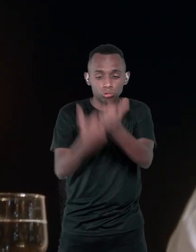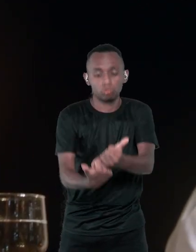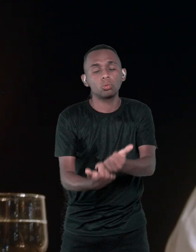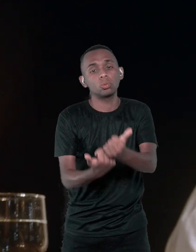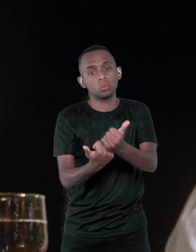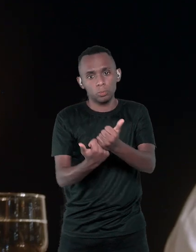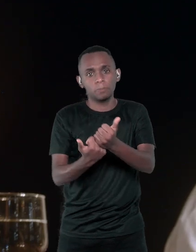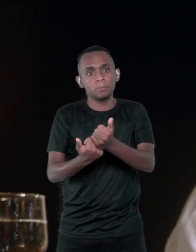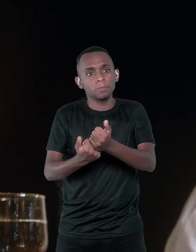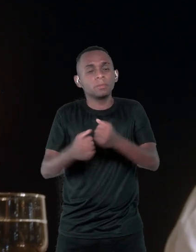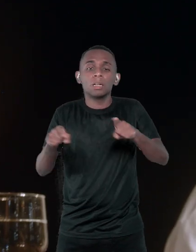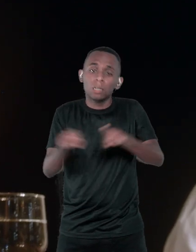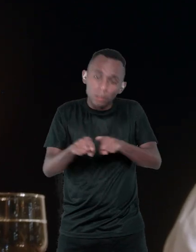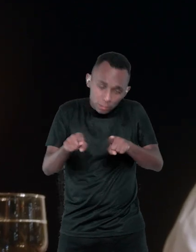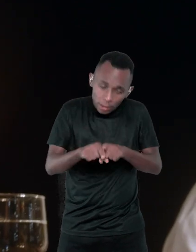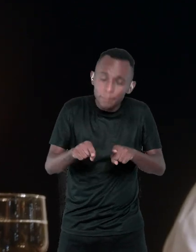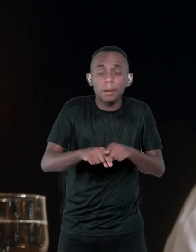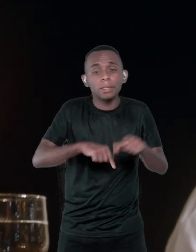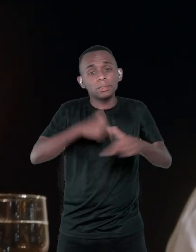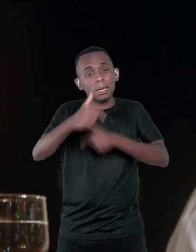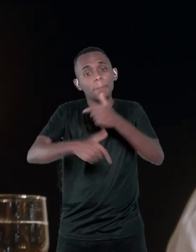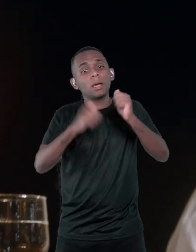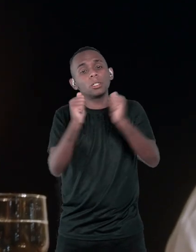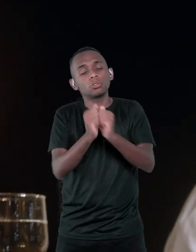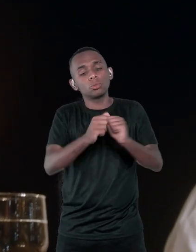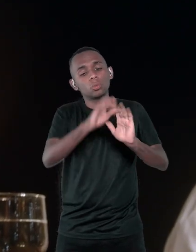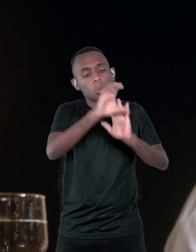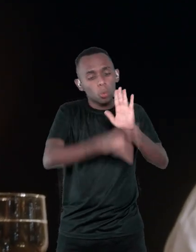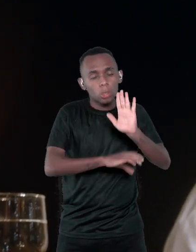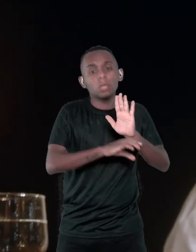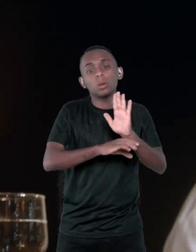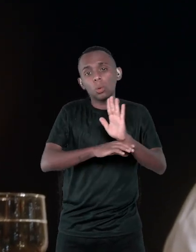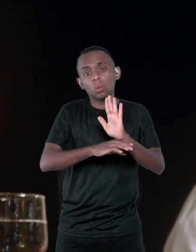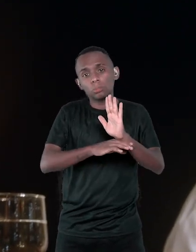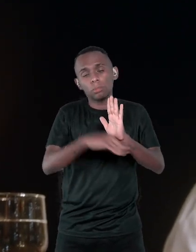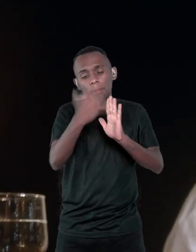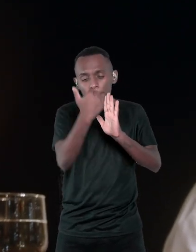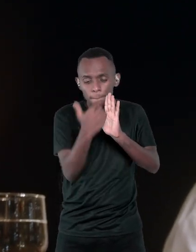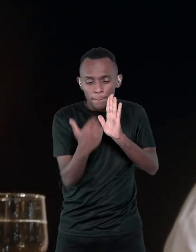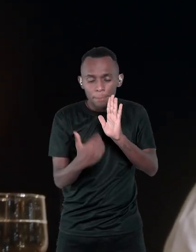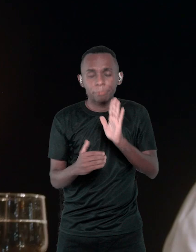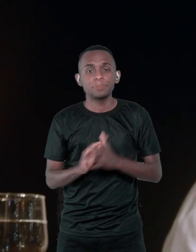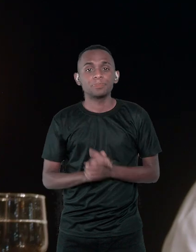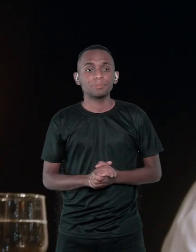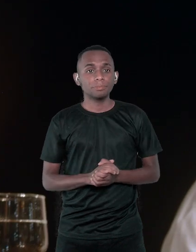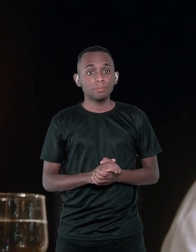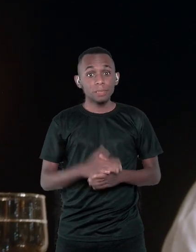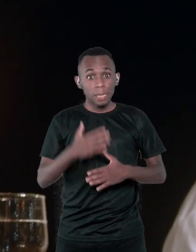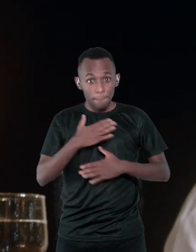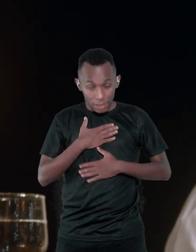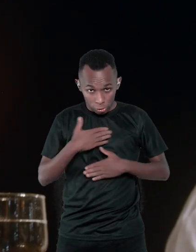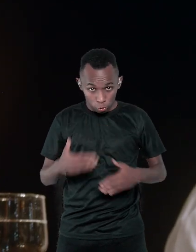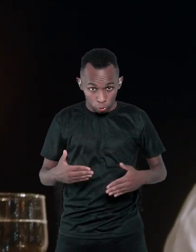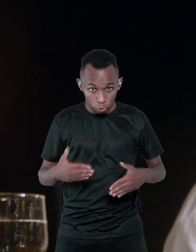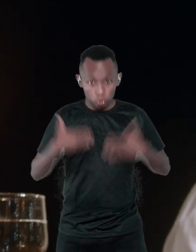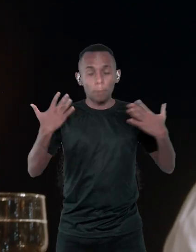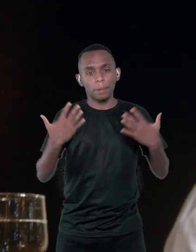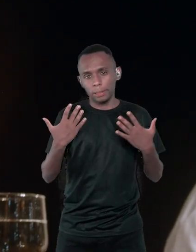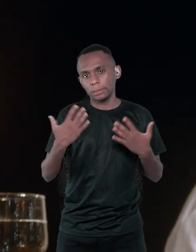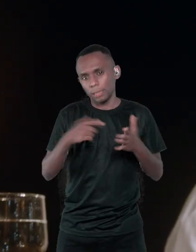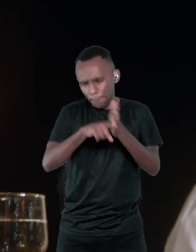gente trabalha currículo, base nacional comum curricular e tudo mais. E, para minha surpresa, numa pesquisa com